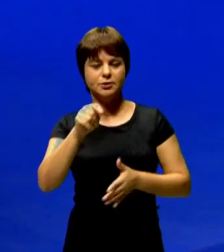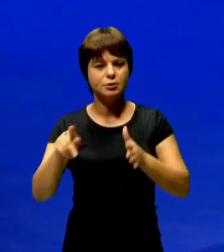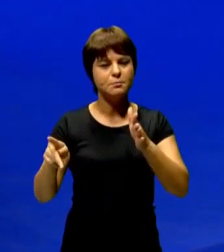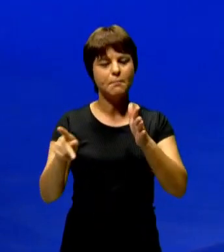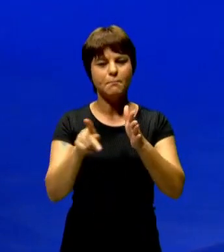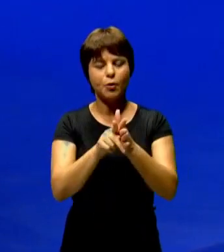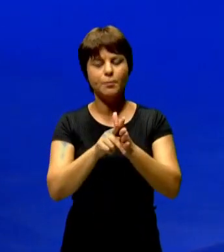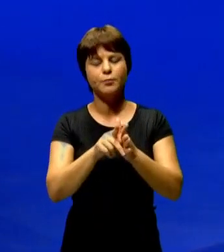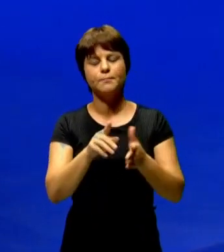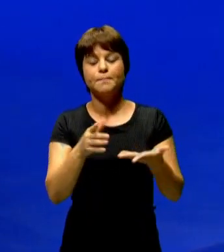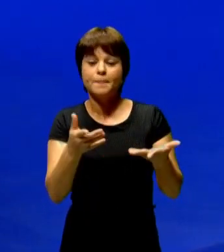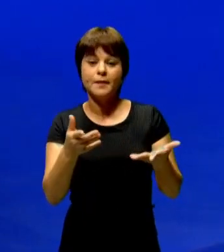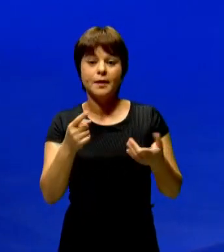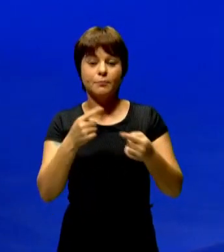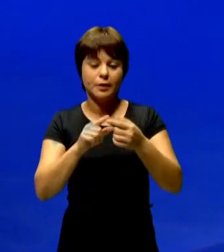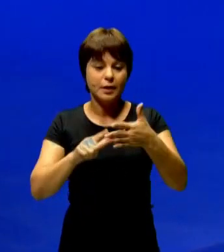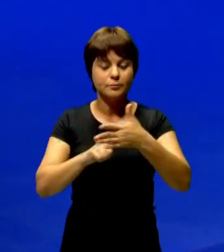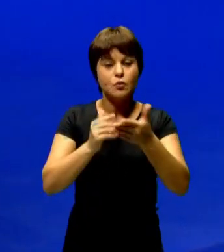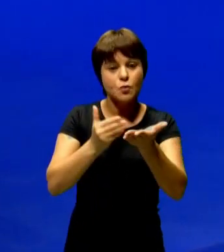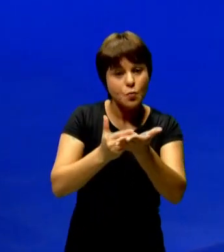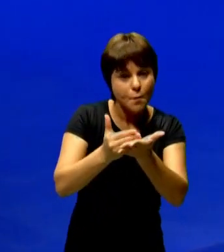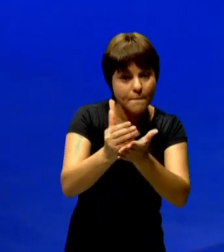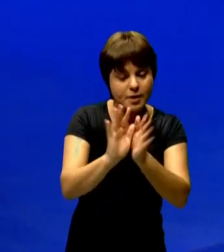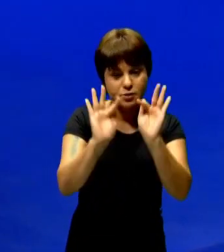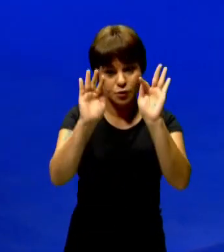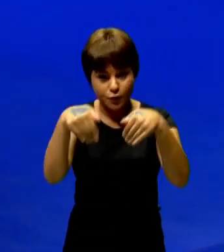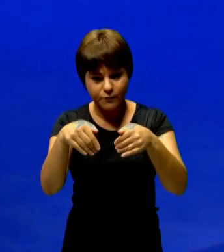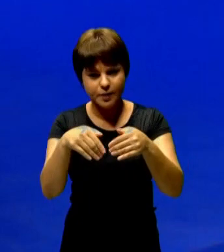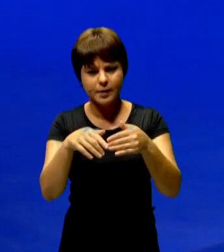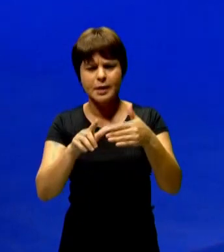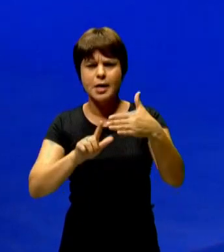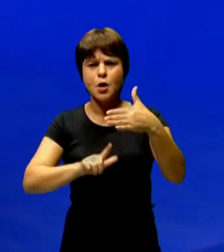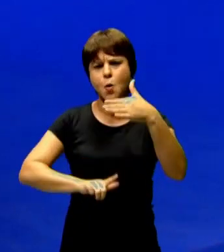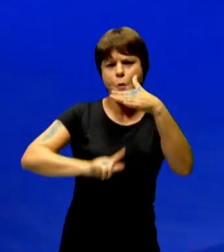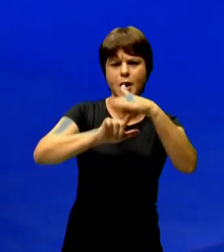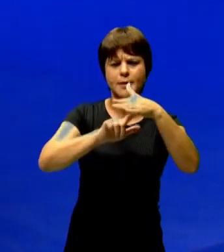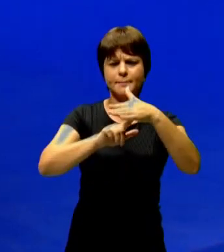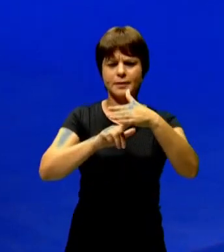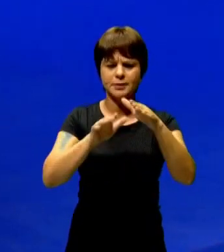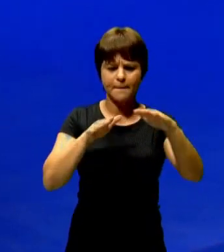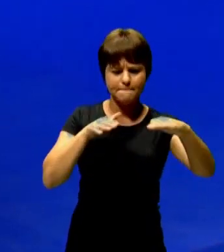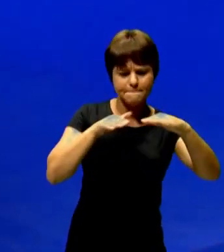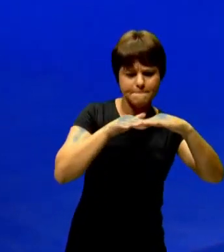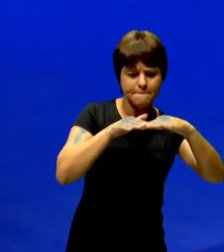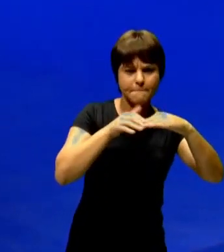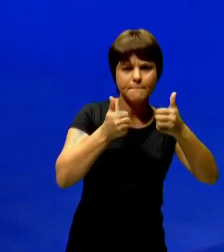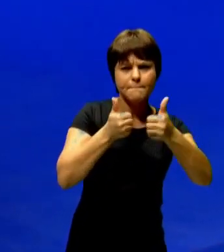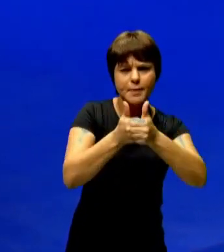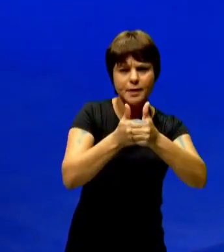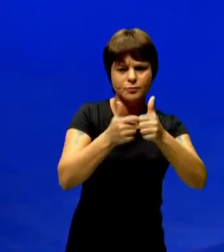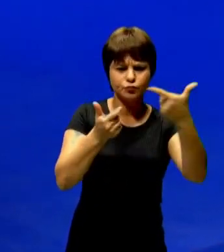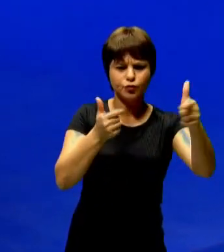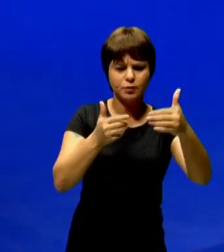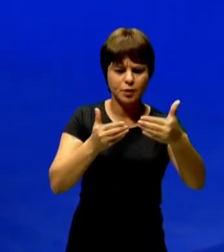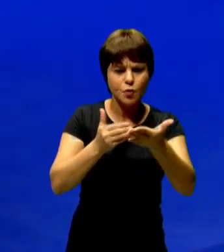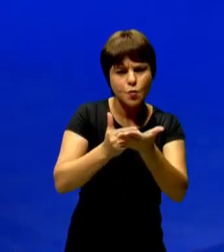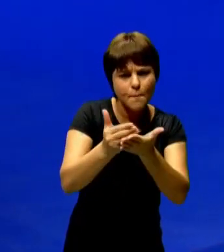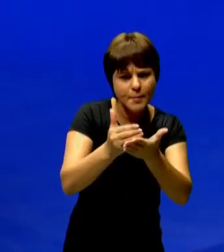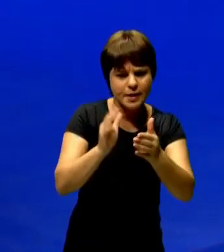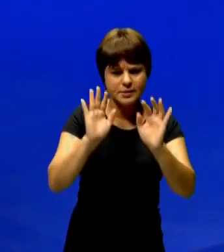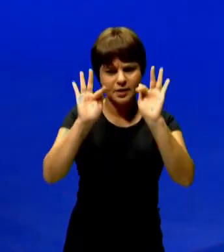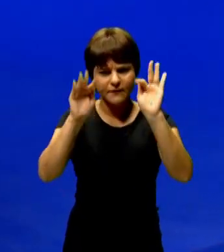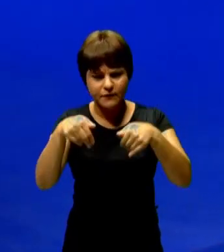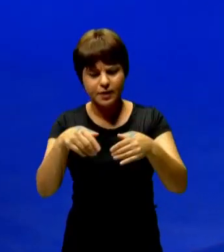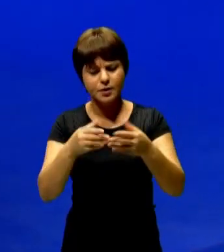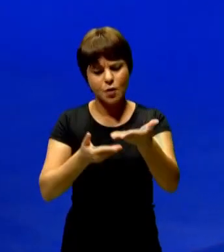tectônicos. A ideia de limite porque marca o início e o final. Um limite de uma placa está próximo do limite de outra. Quando esses